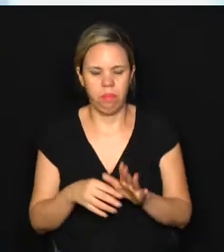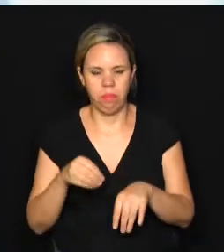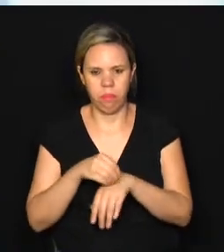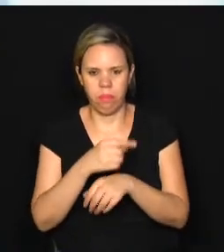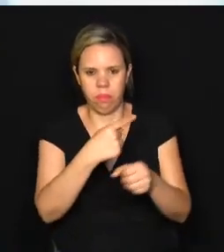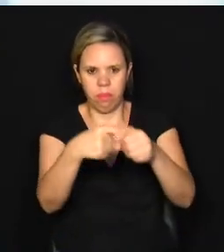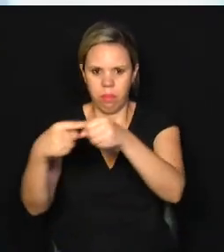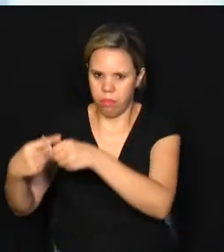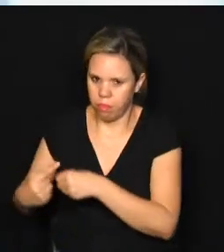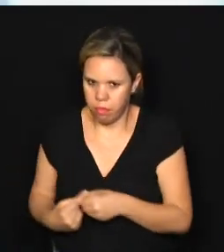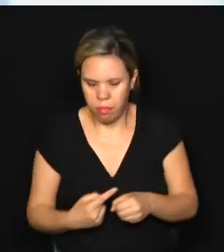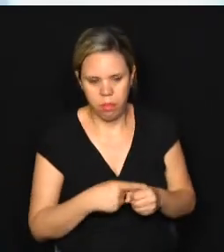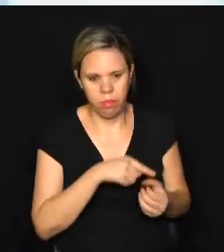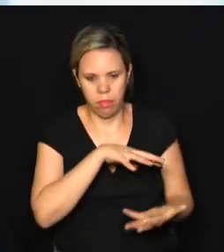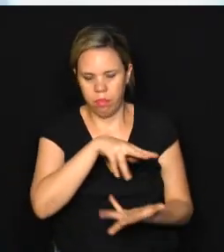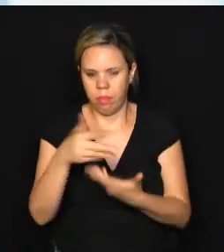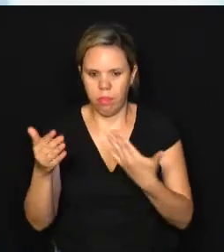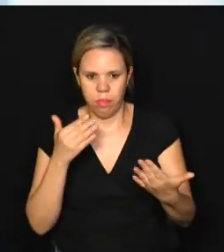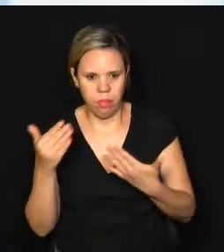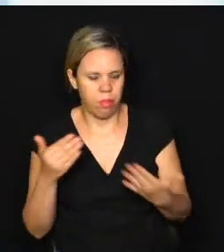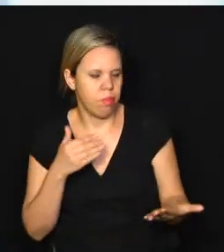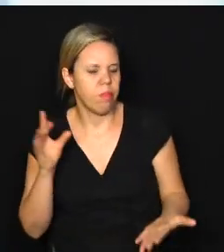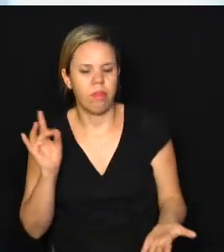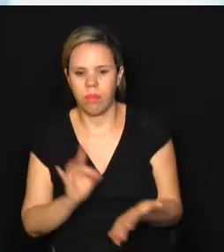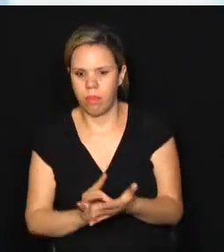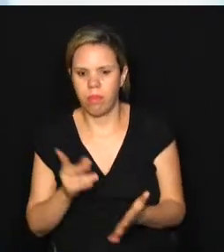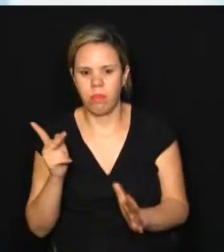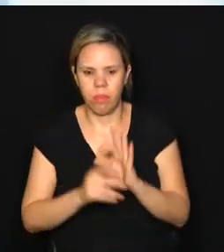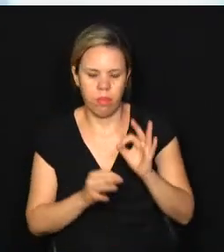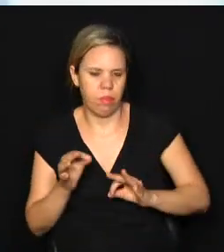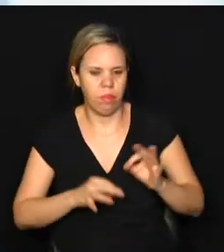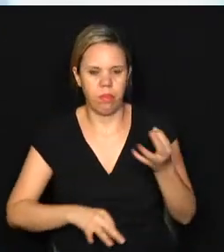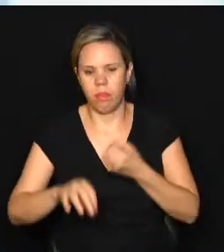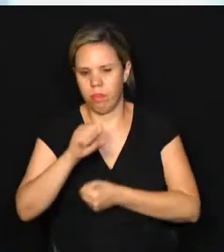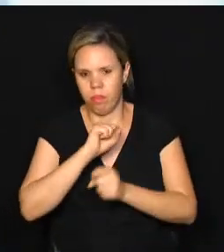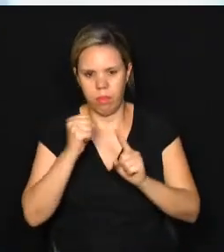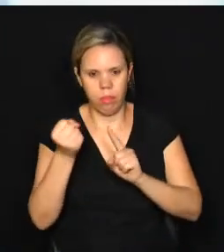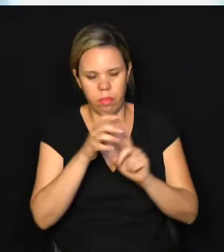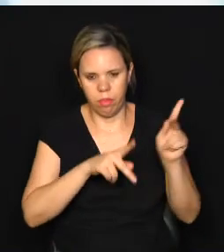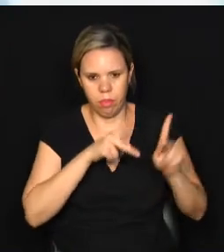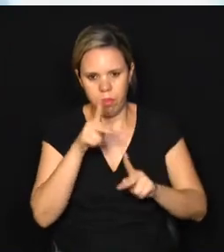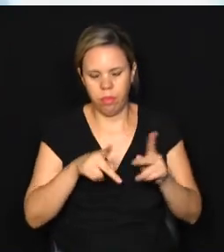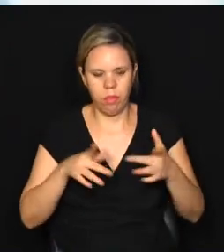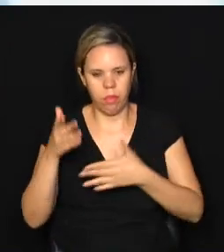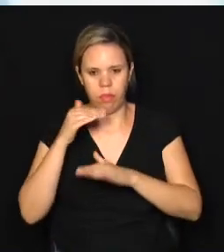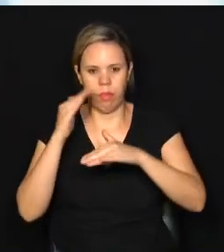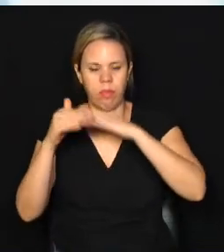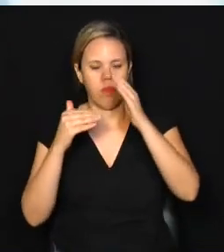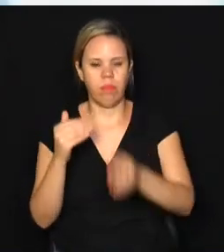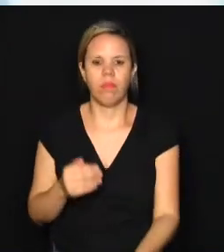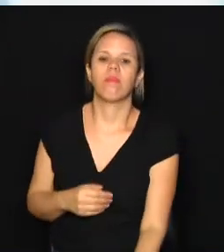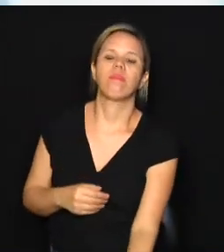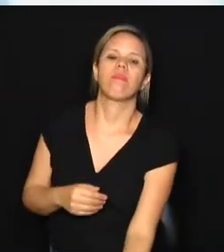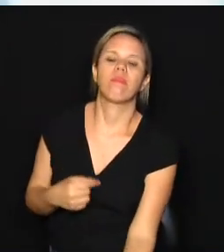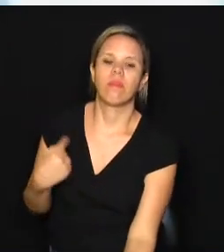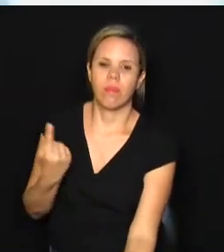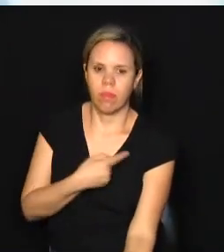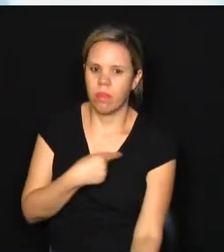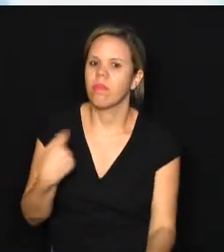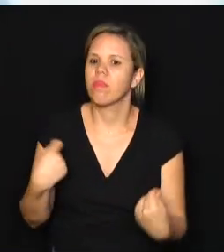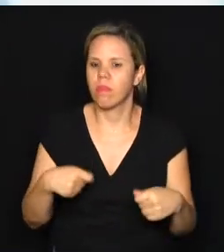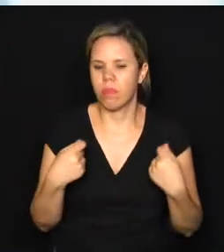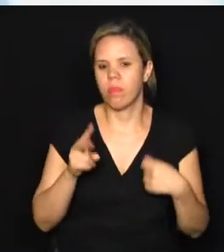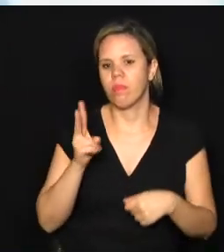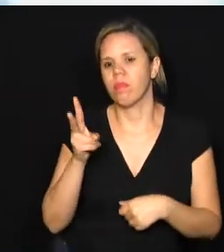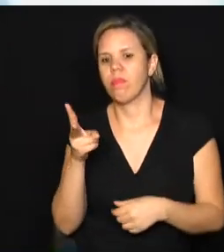mas também planetária, porque é de fato um mesmo projeto de sociedade, de poder e desenvolvimento, e que a gente precisa olhar sempre